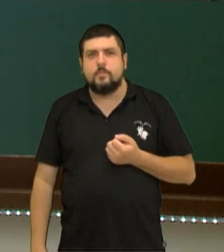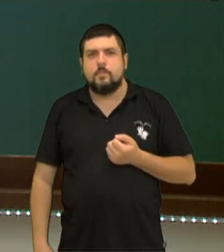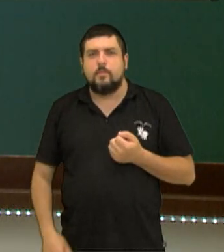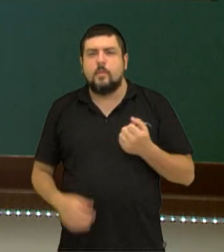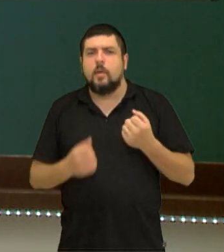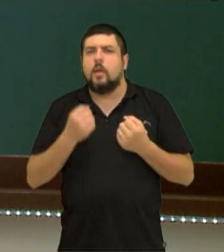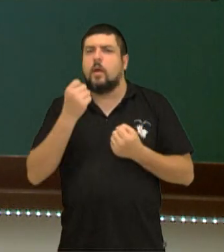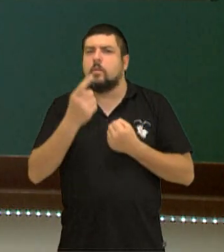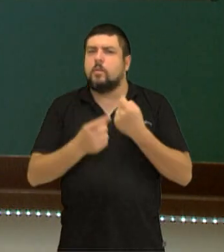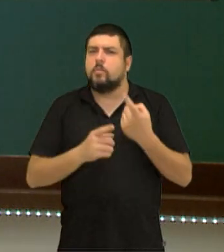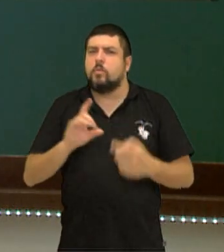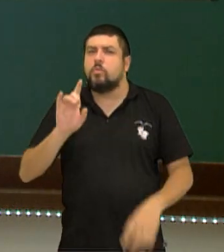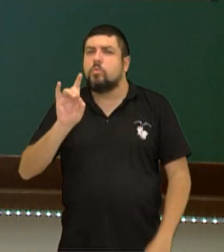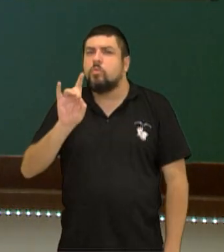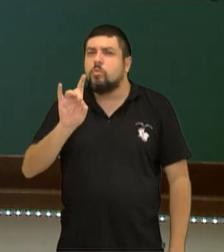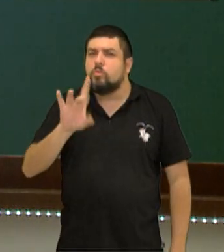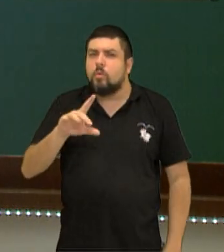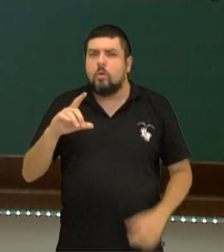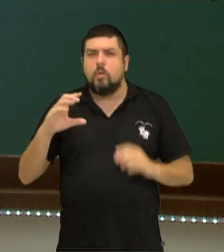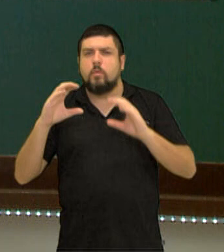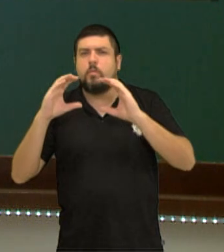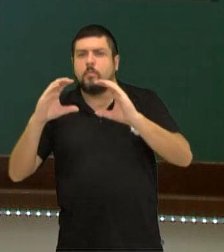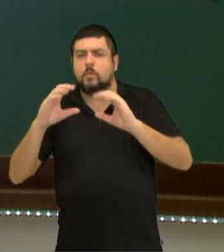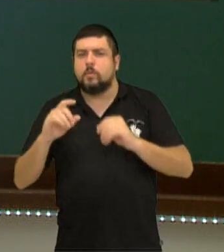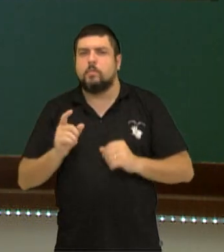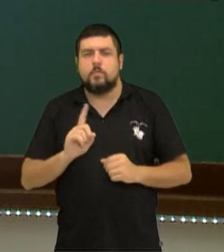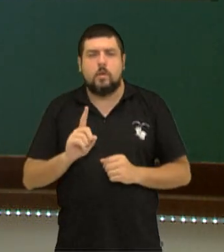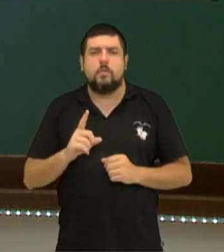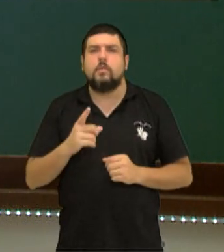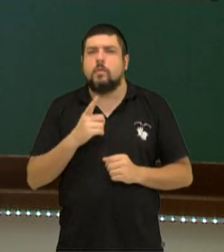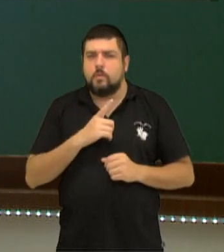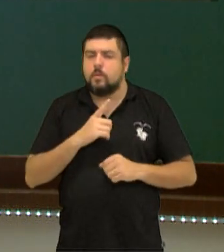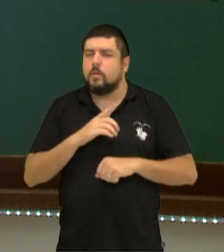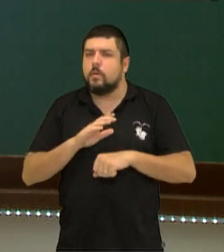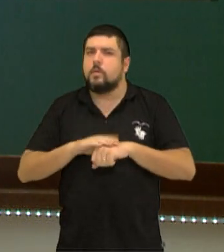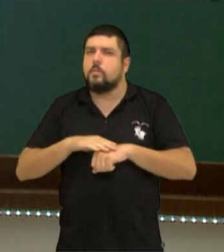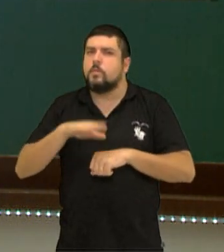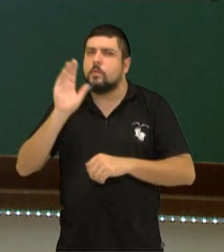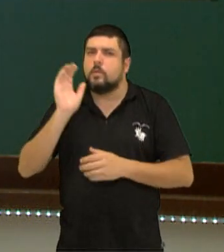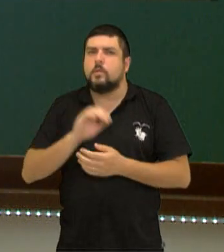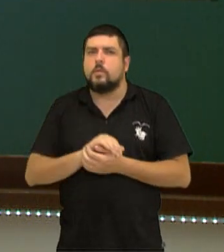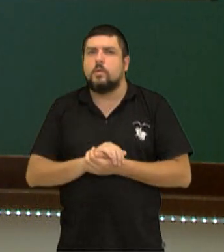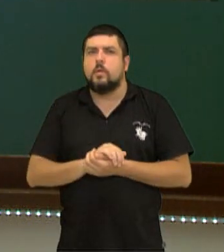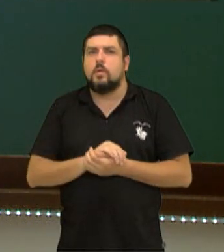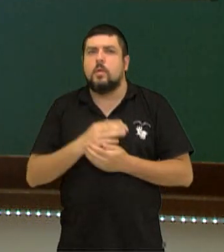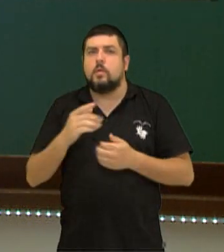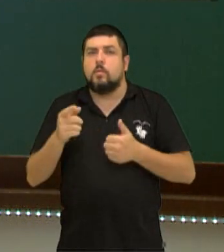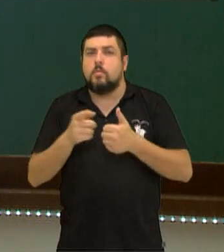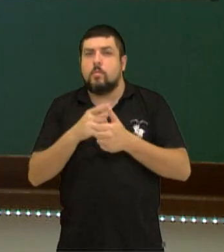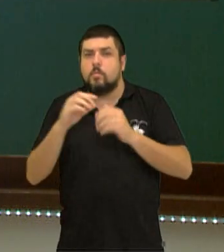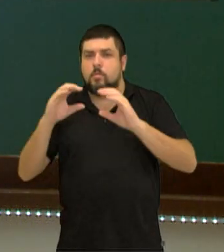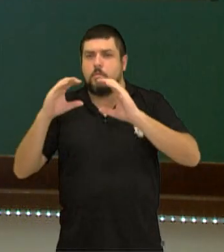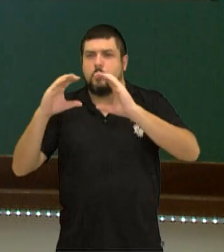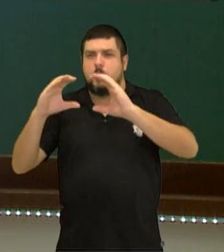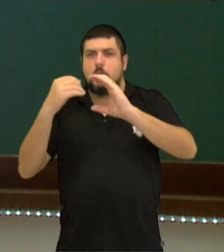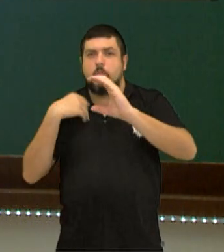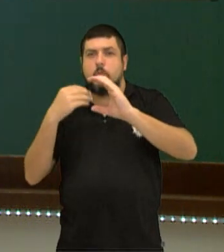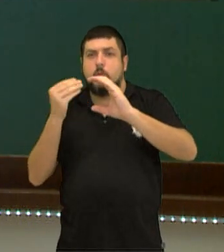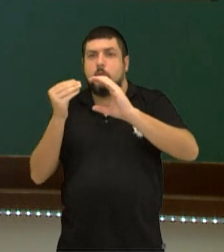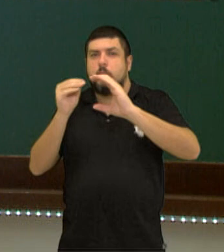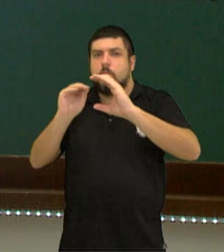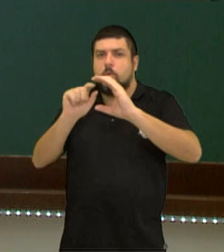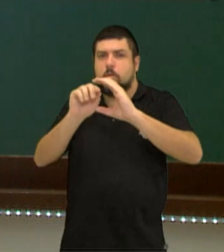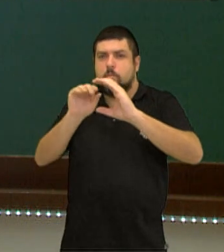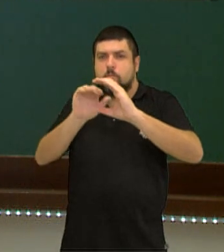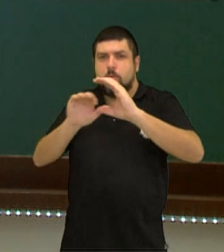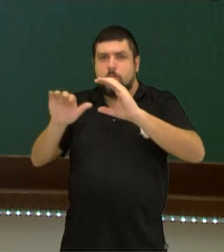só o parênteses. Quando aparecer o parênteses, eu resolvo primeiro o que está lá dentro. Depois,